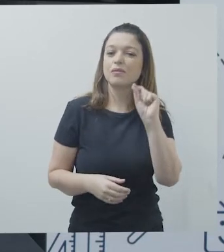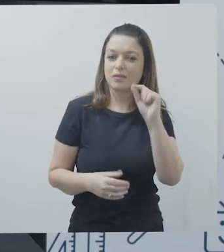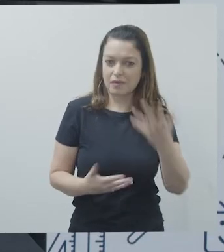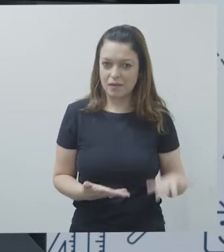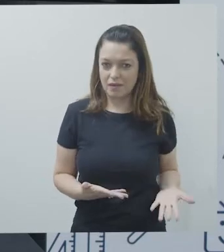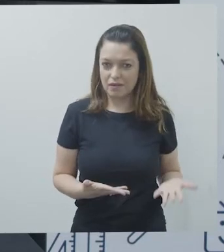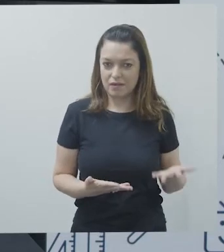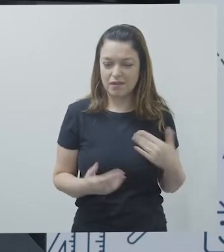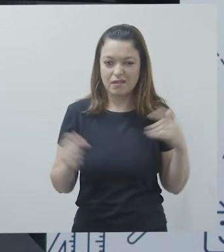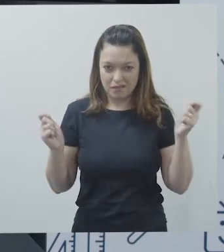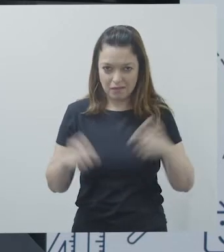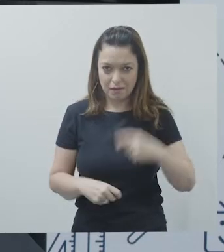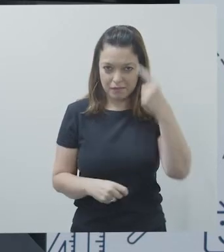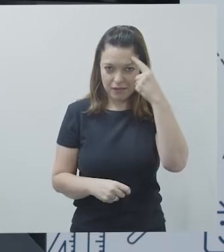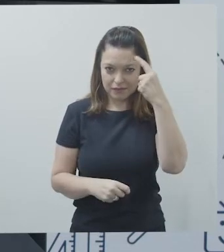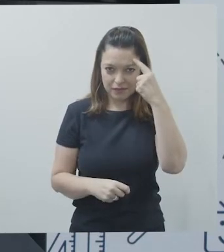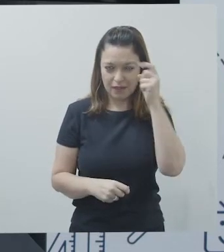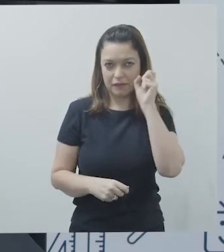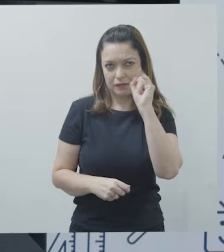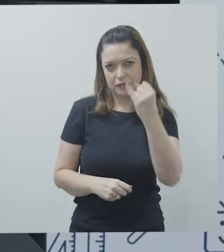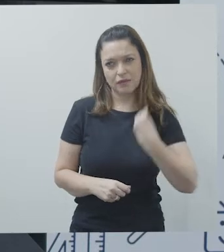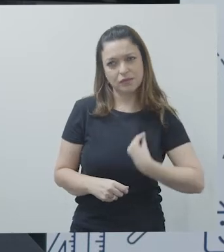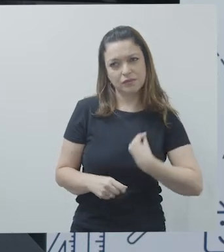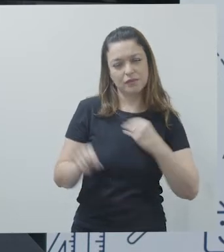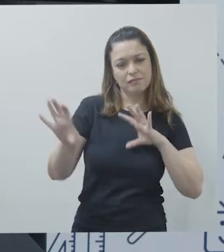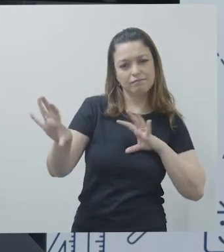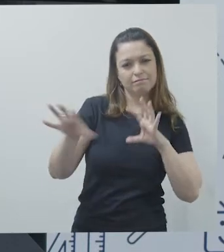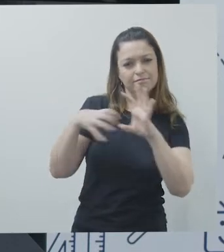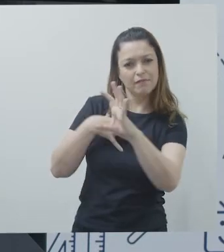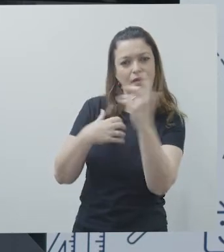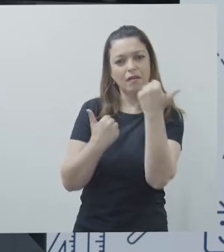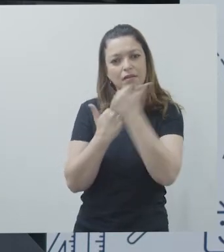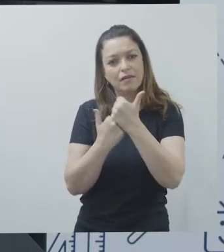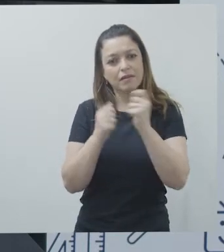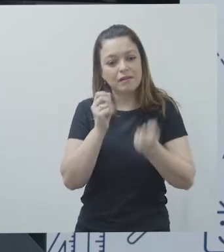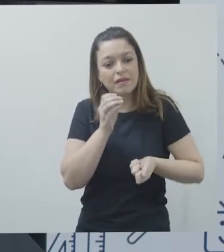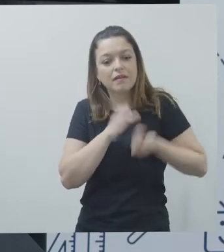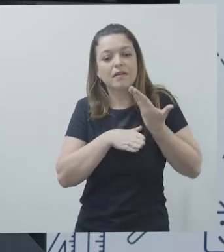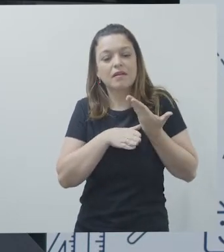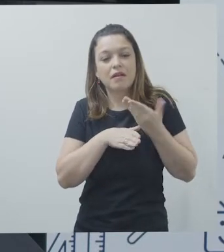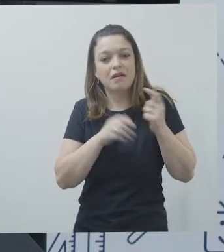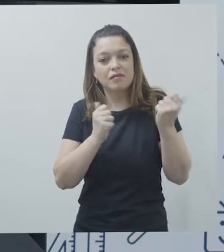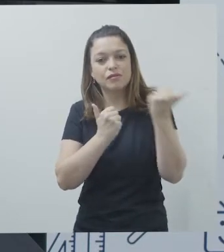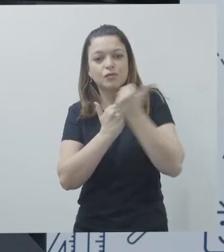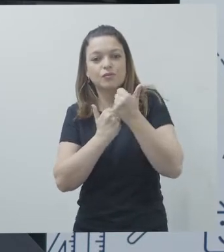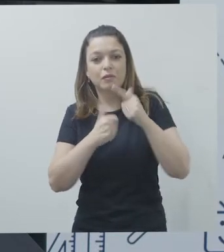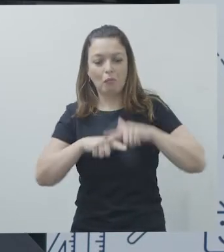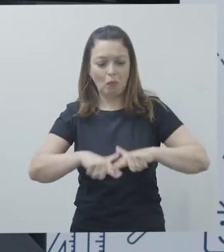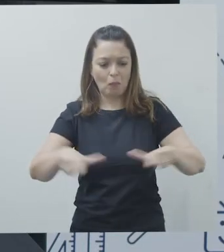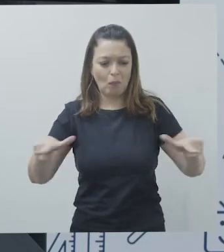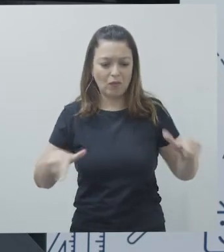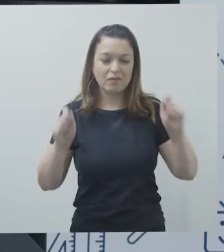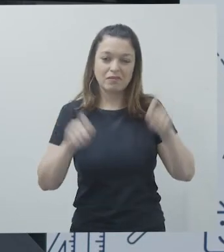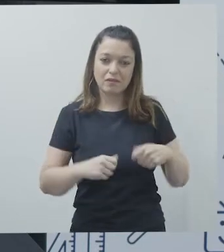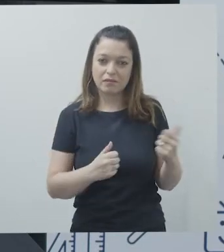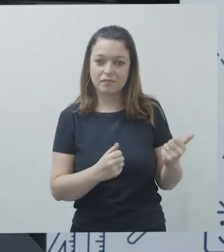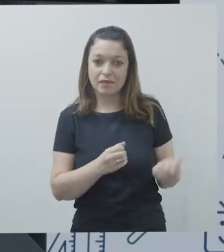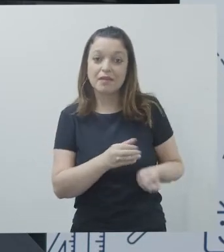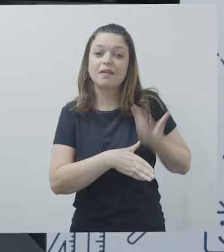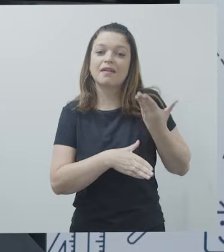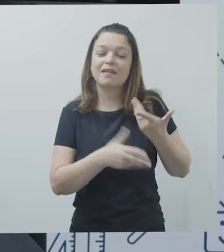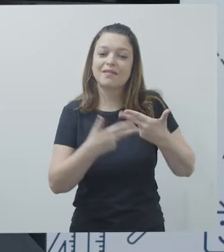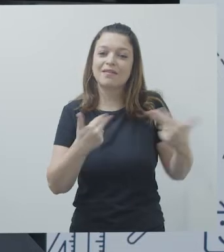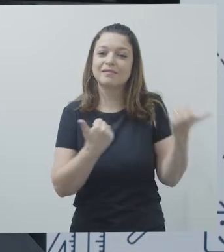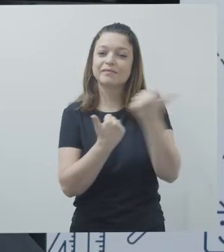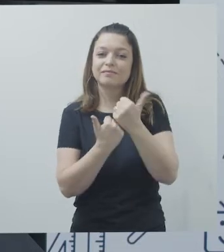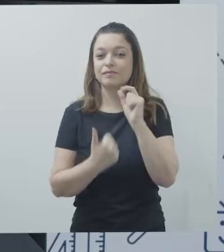Será que a gente consegue pensar, né, o que a gente poderia criar para preencher o vazio que vocês viram que está no